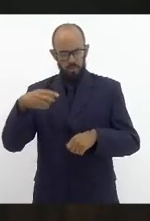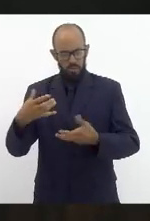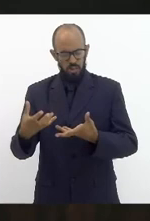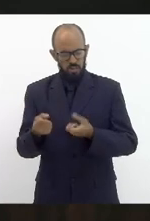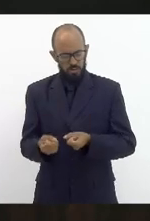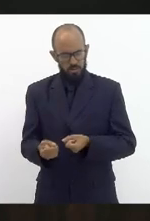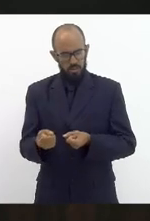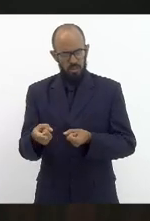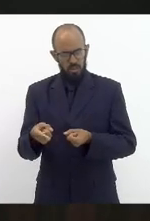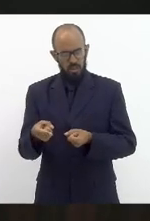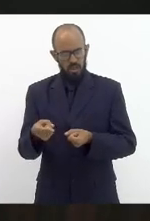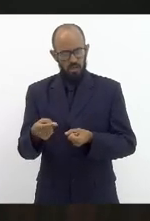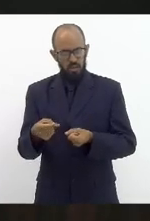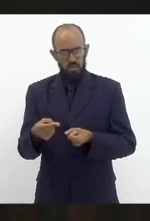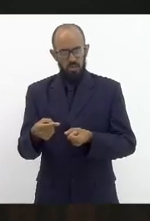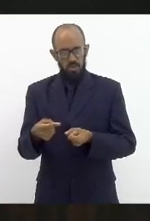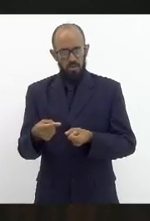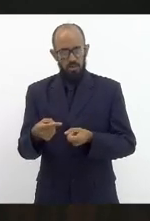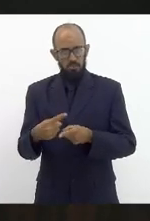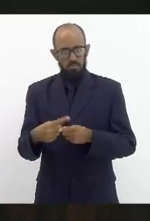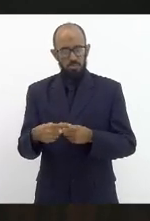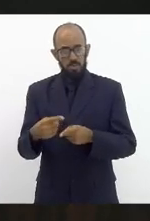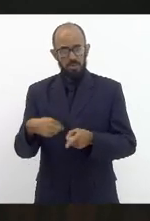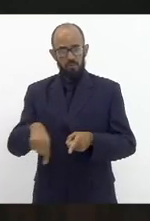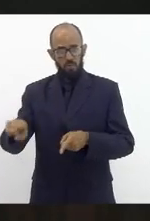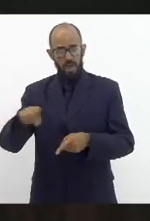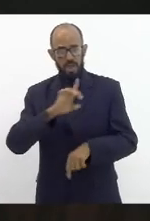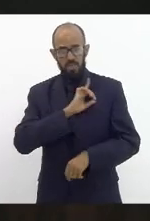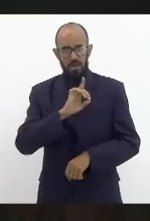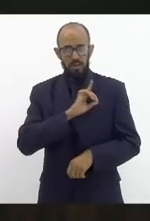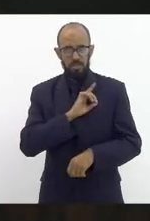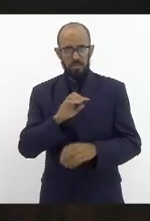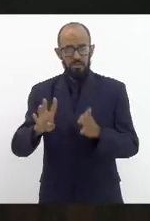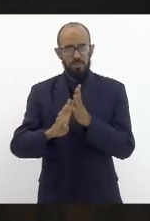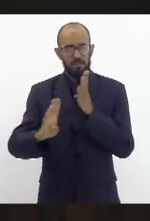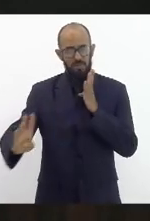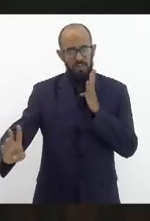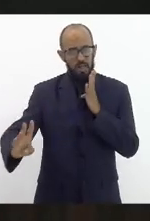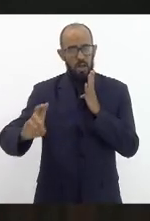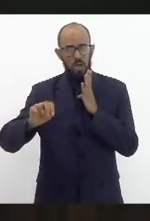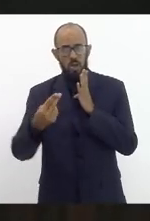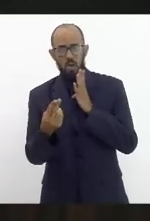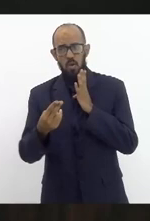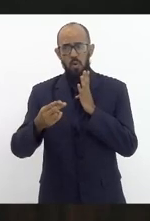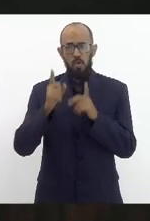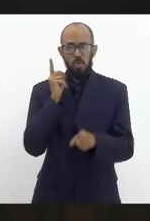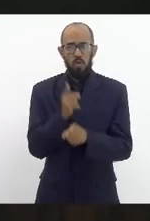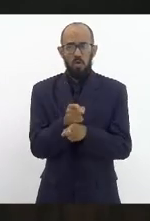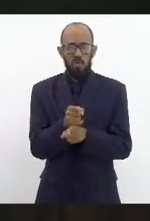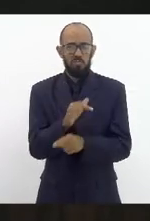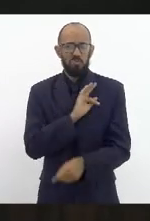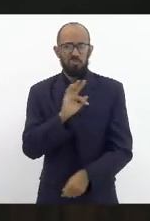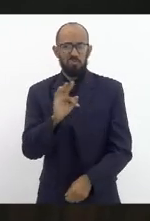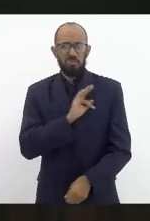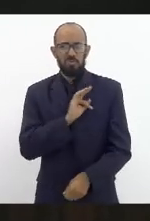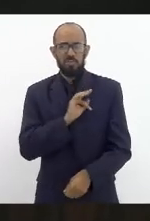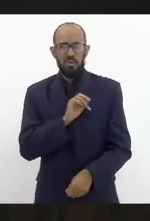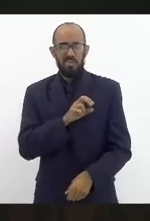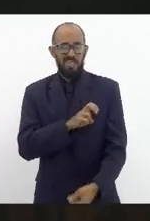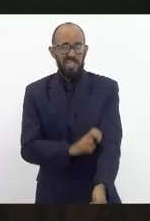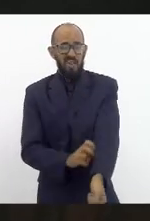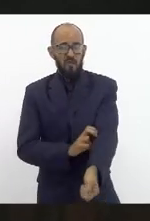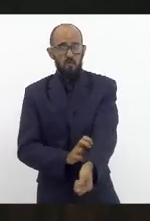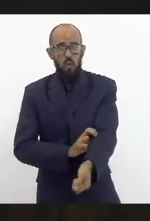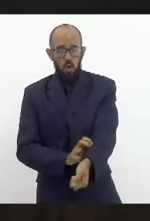coisa e tal, porque a pessoa já vai à delegacia, ou pega a fila, ou encontra um policial extremamente